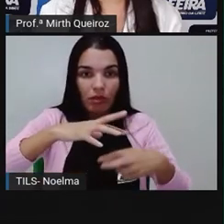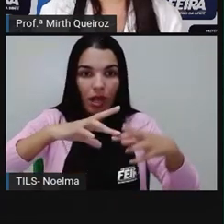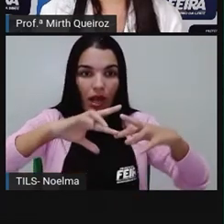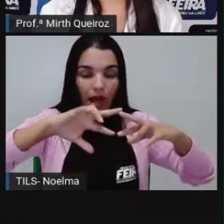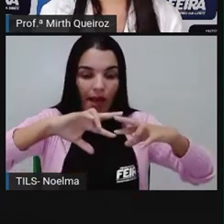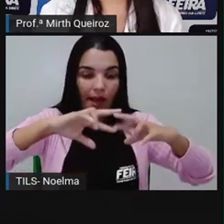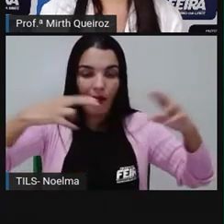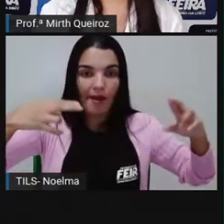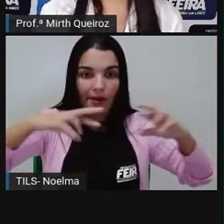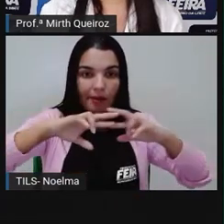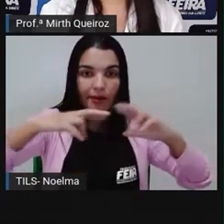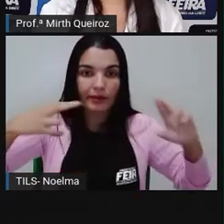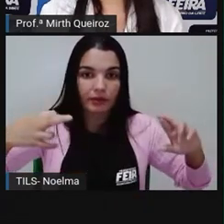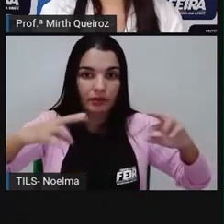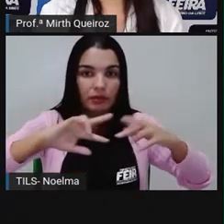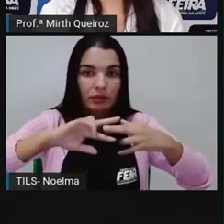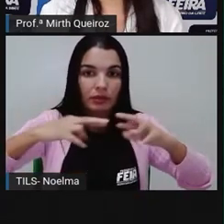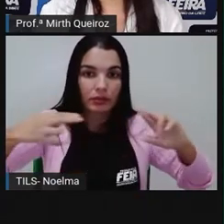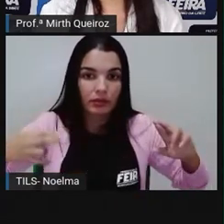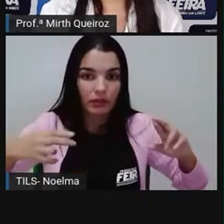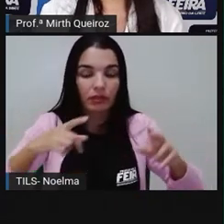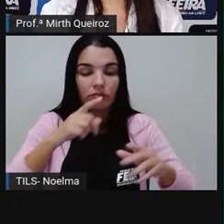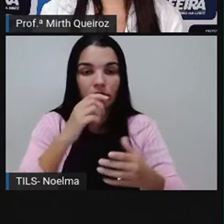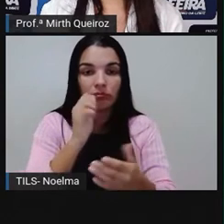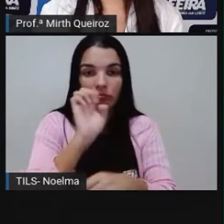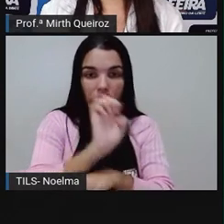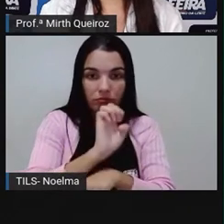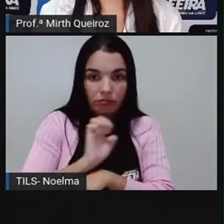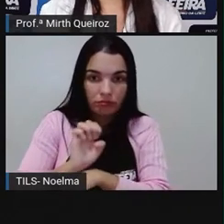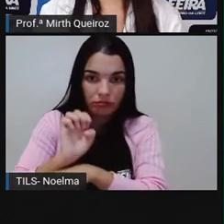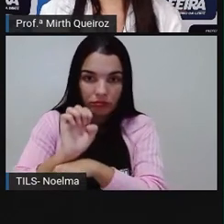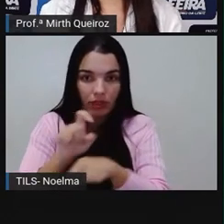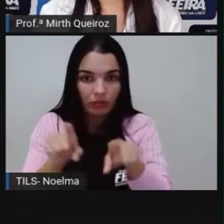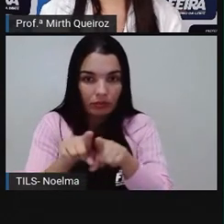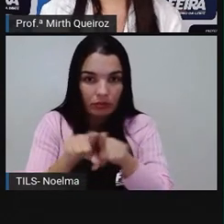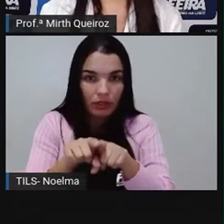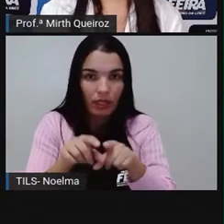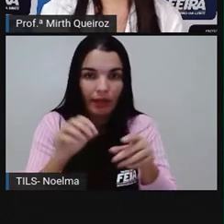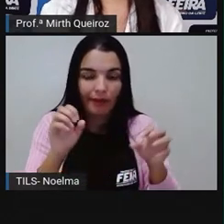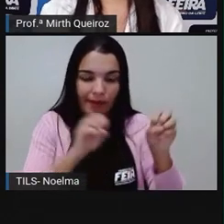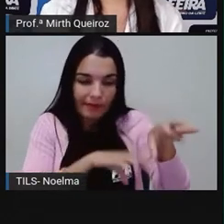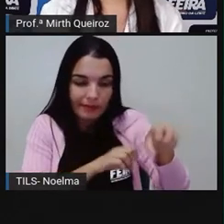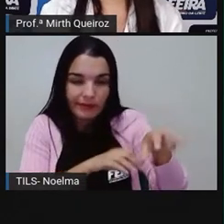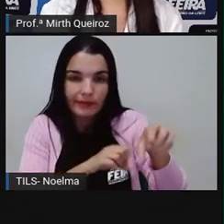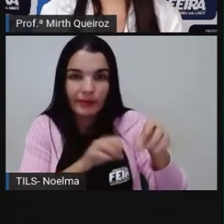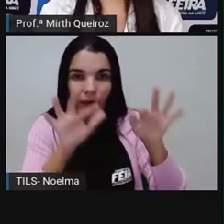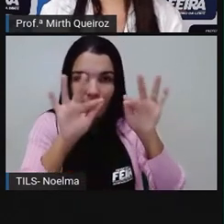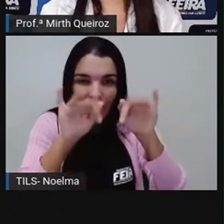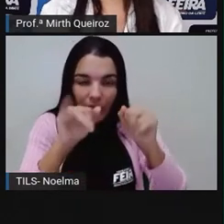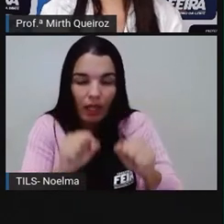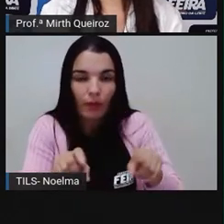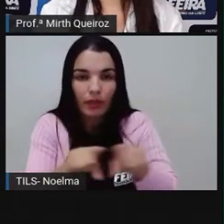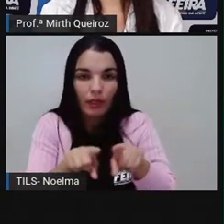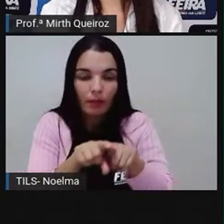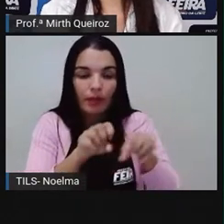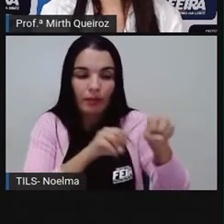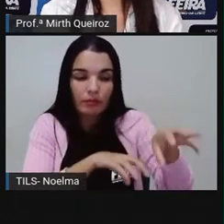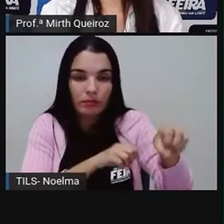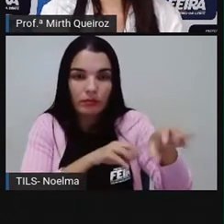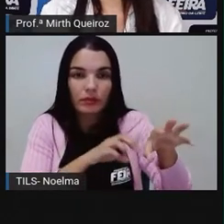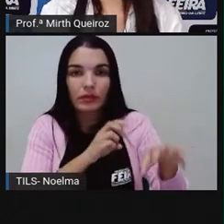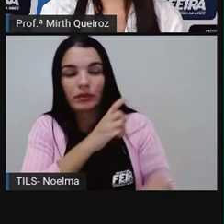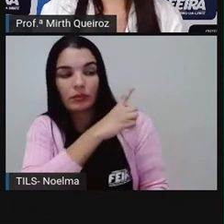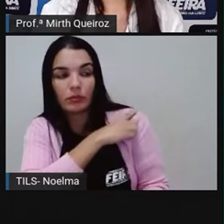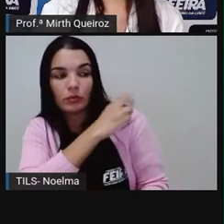municípios. É tanto que o ensino fundamental maior, que são as séries finais, e o ensino médio é de